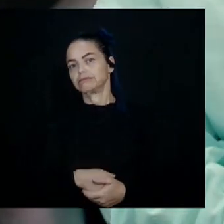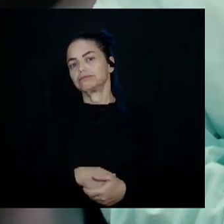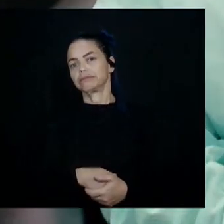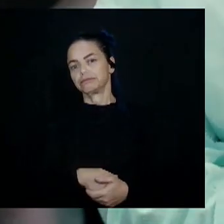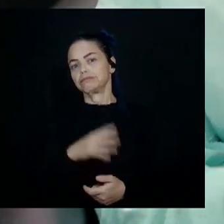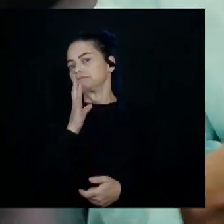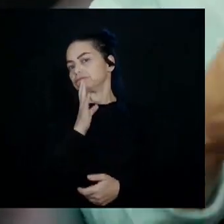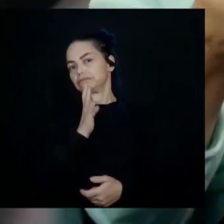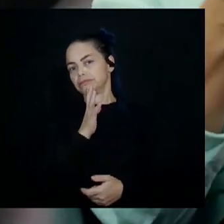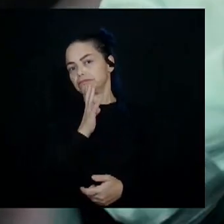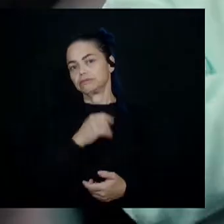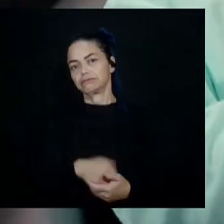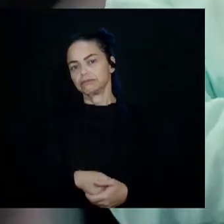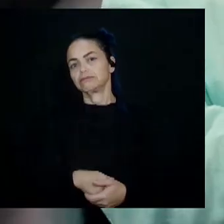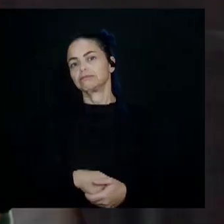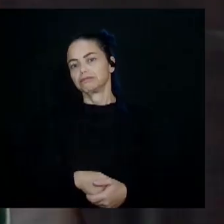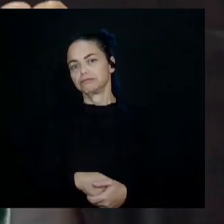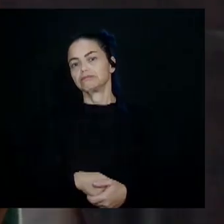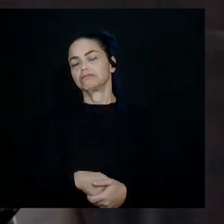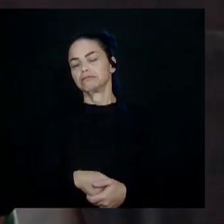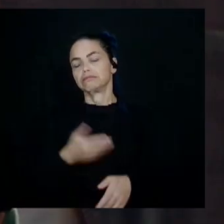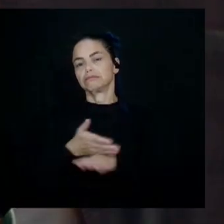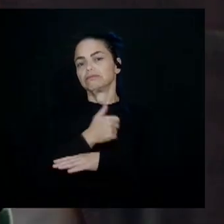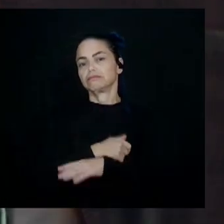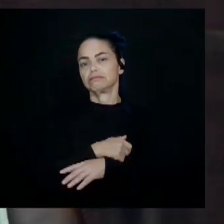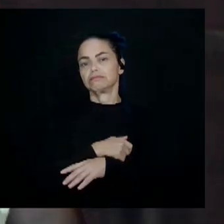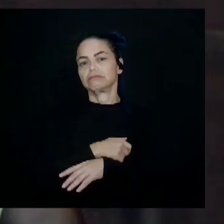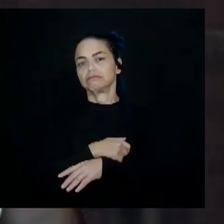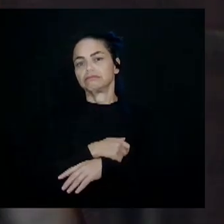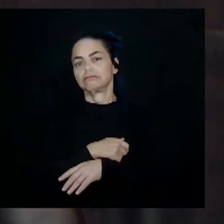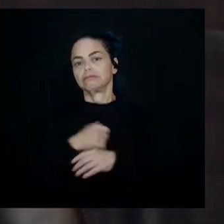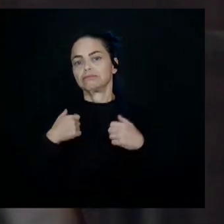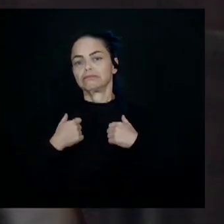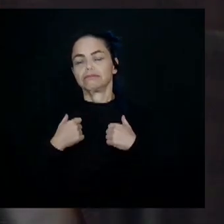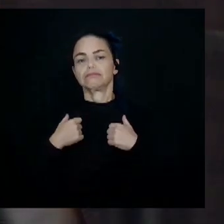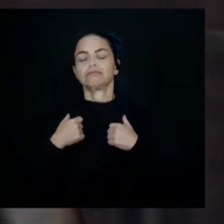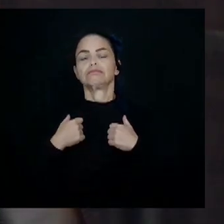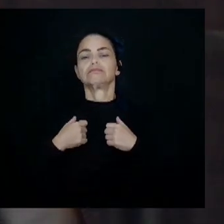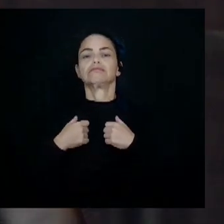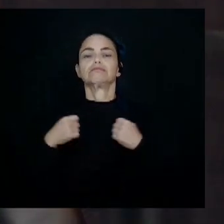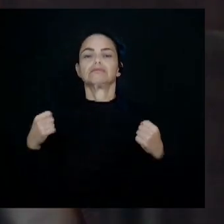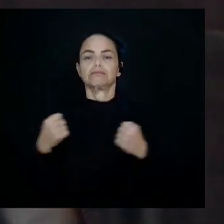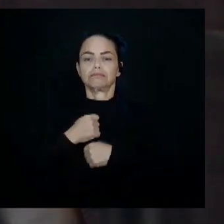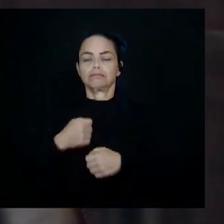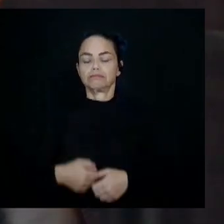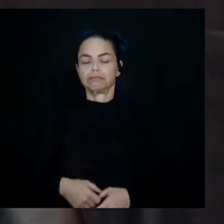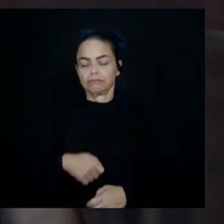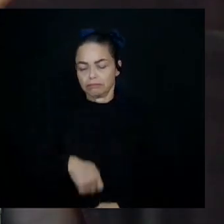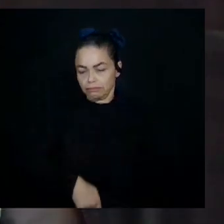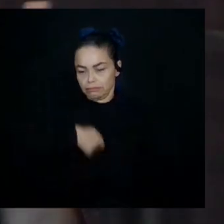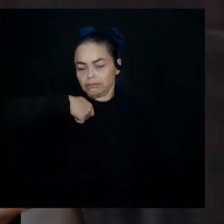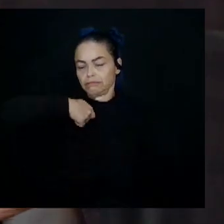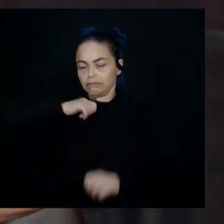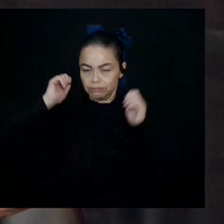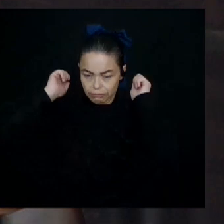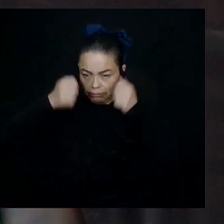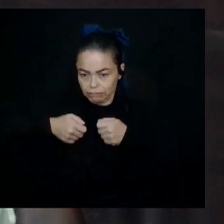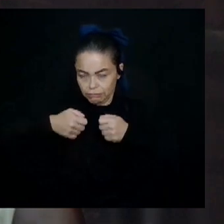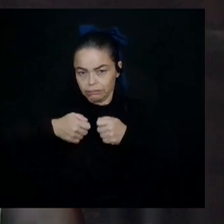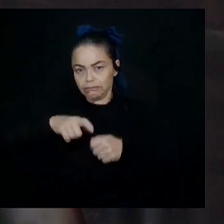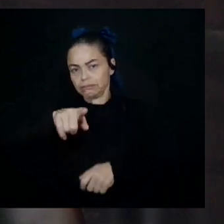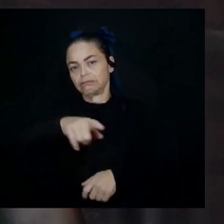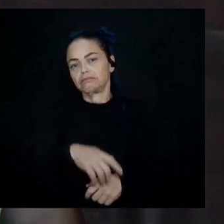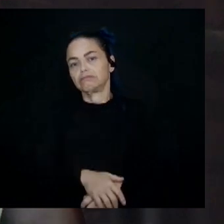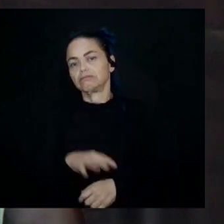né? Então, antes dela pôr aquele moletom e se esconder, a mãe, o pai, a família precisa ficar atento, falando, vamos pôr um top por baixo,